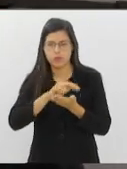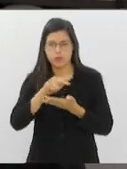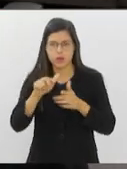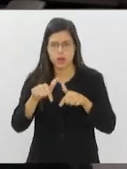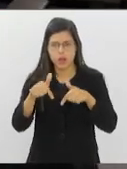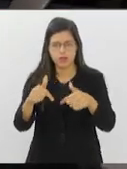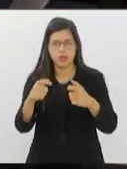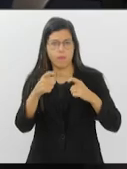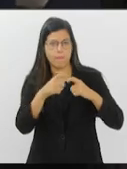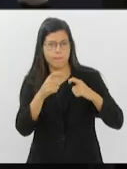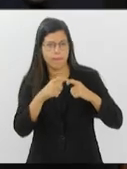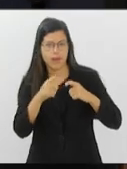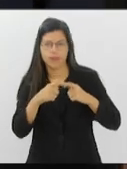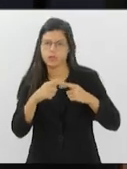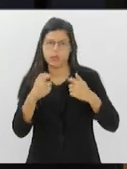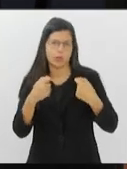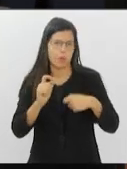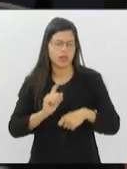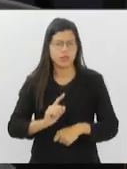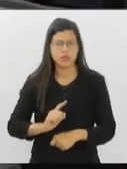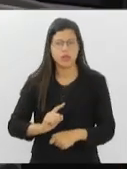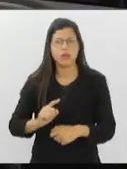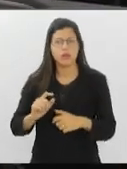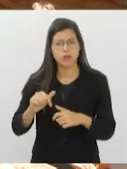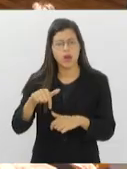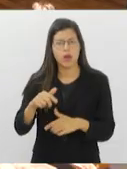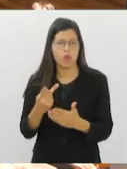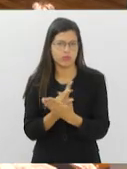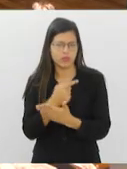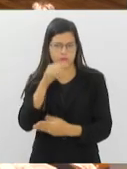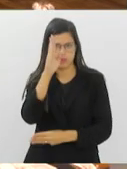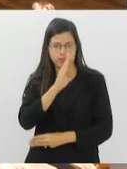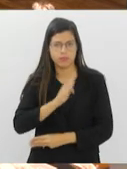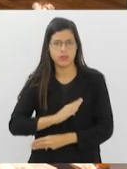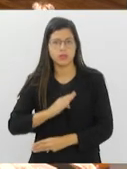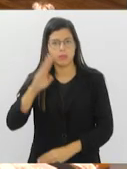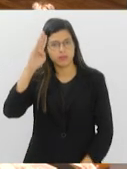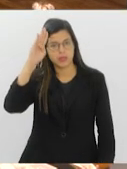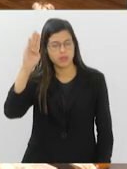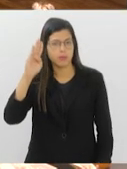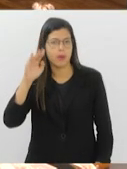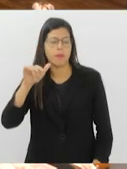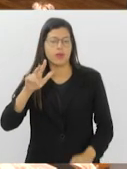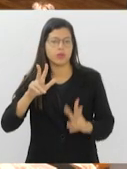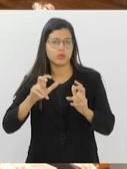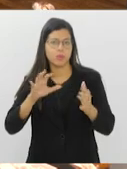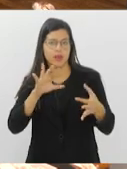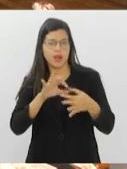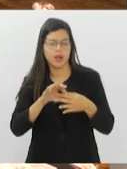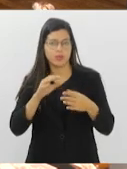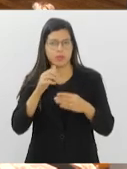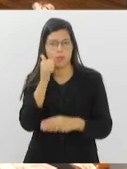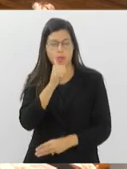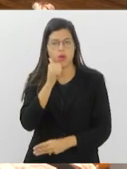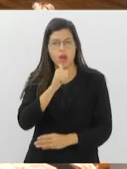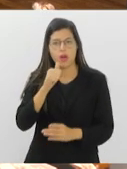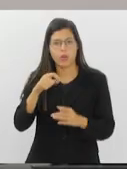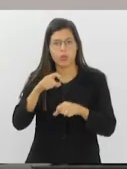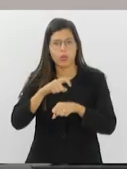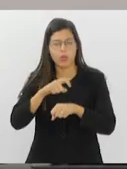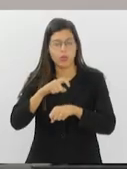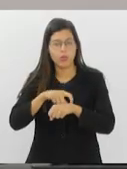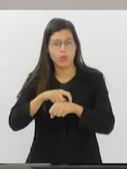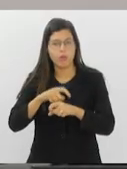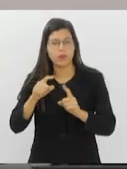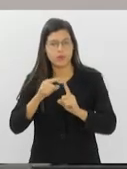médicas desnecessárias são realizadas no Brasil, principalmente em relação às mulheres na hora do parto e aos recém-nascidos.